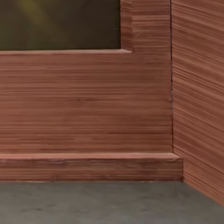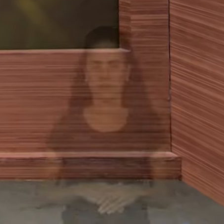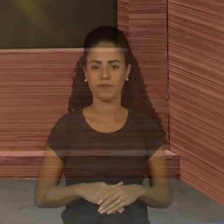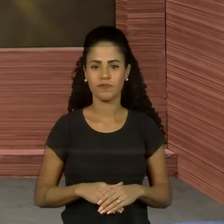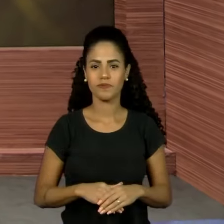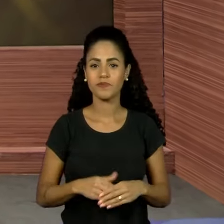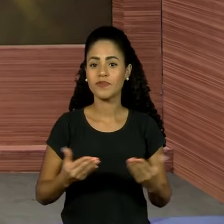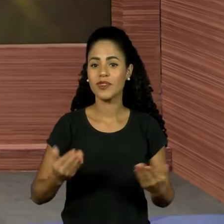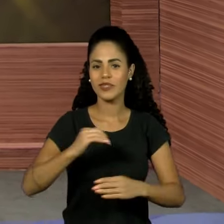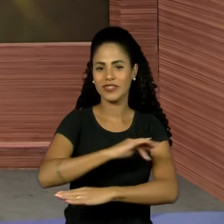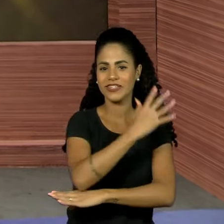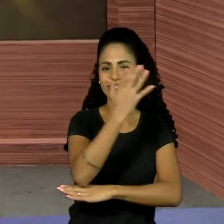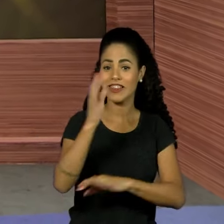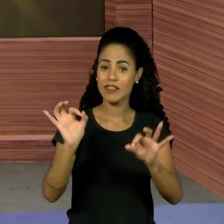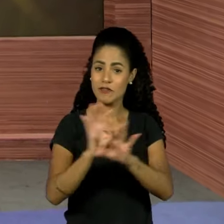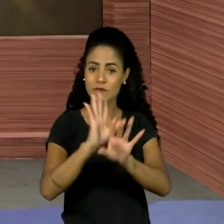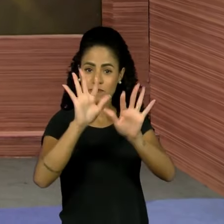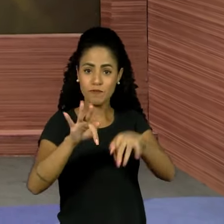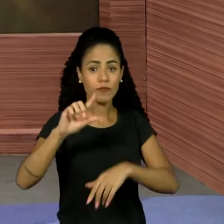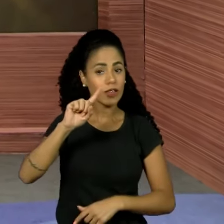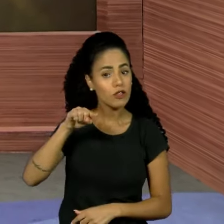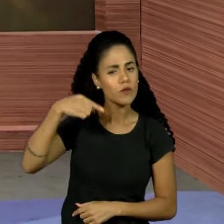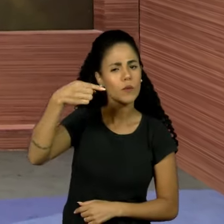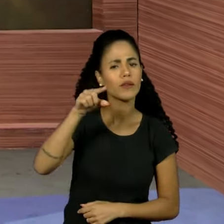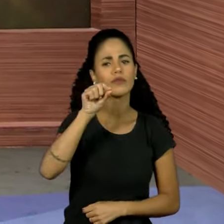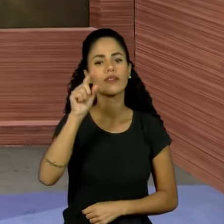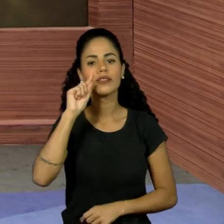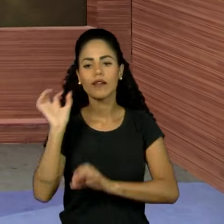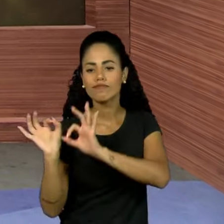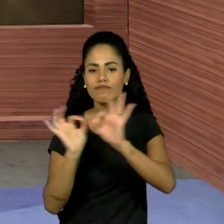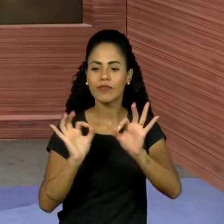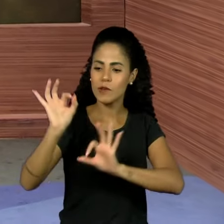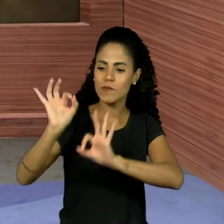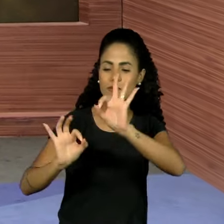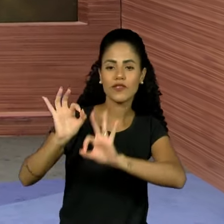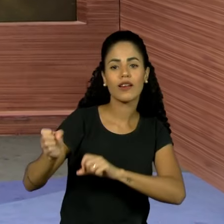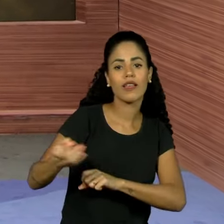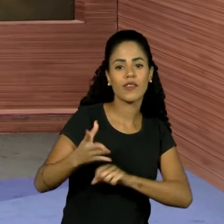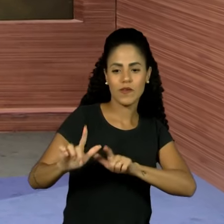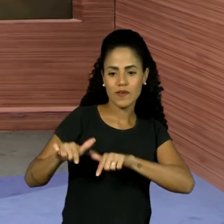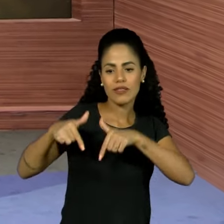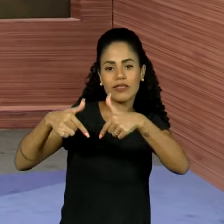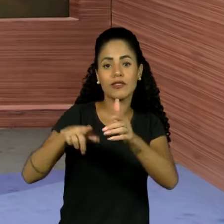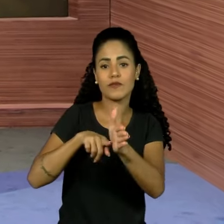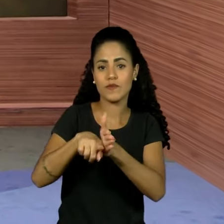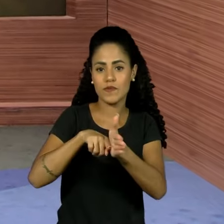Por hoje é só. No próximo Repórter Eco, você acompanha novos projetos, ações e